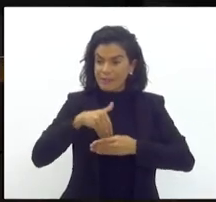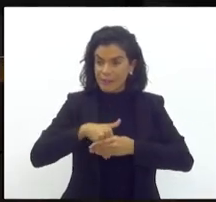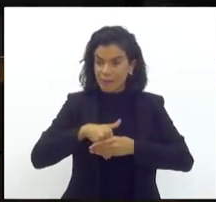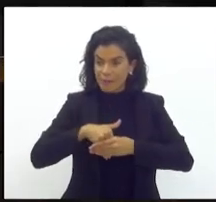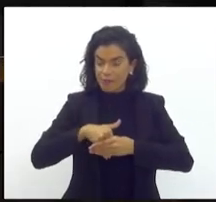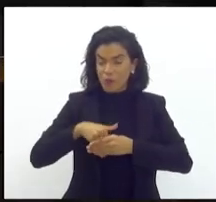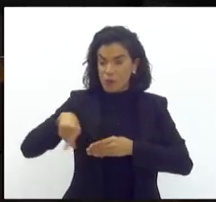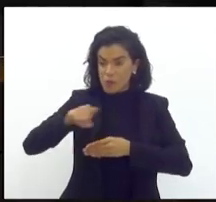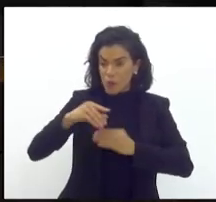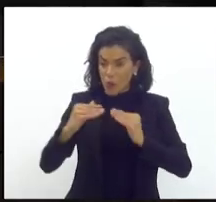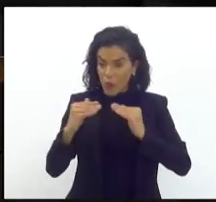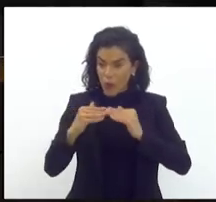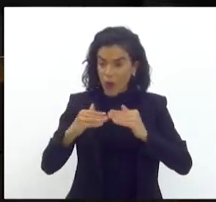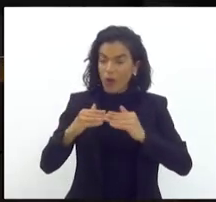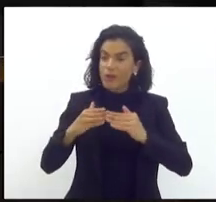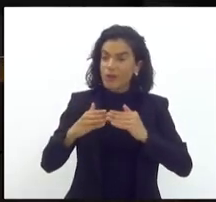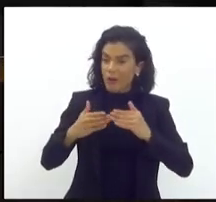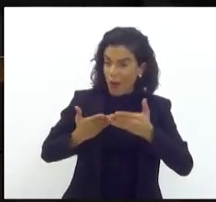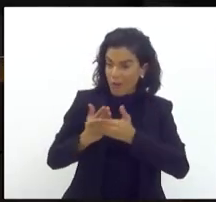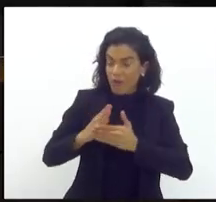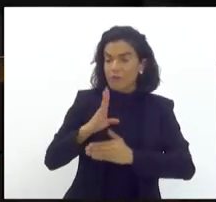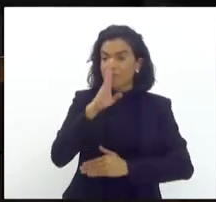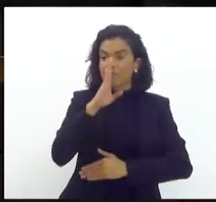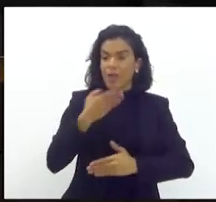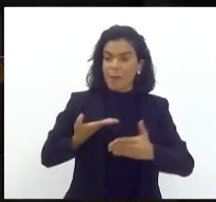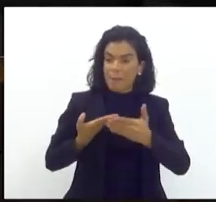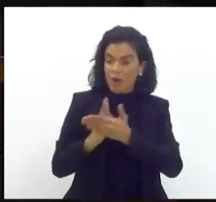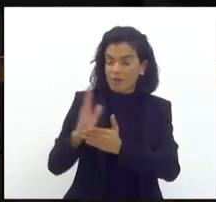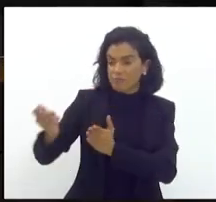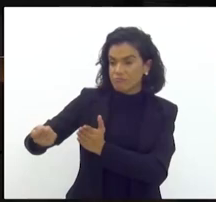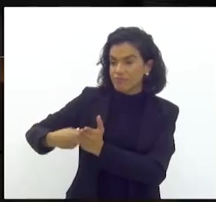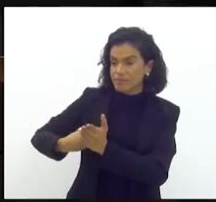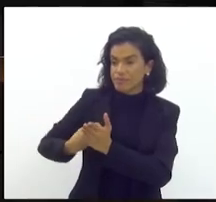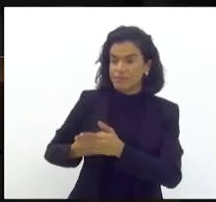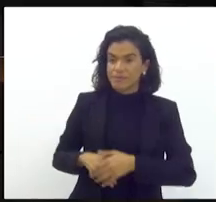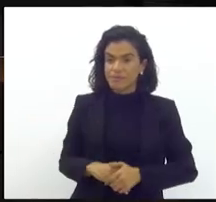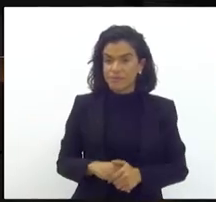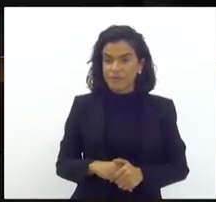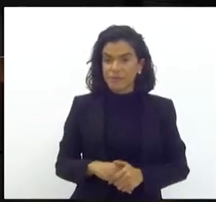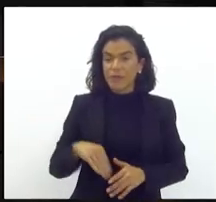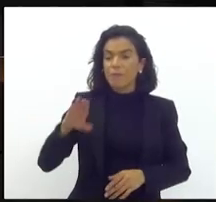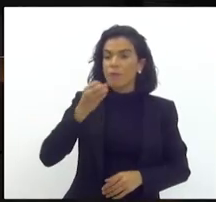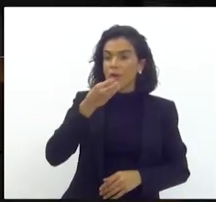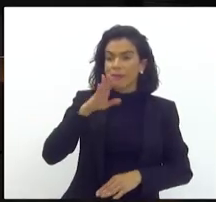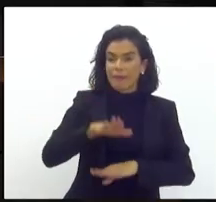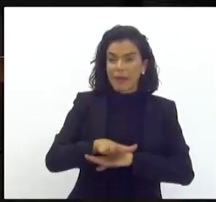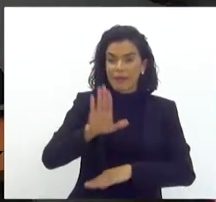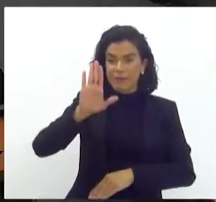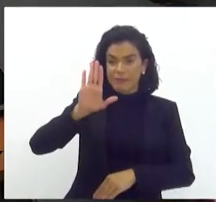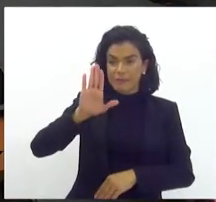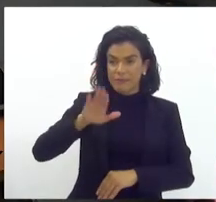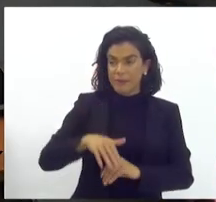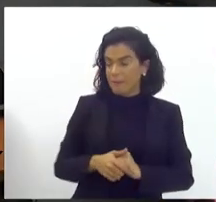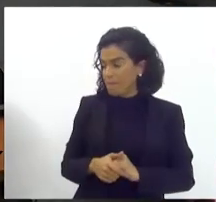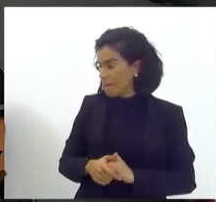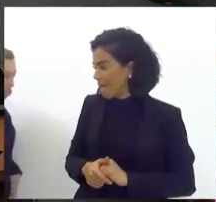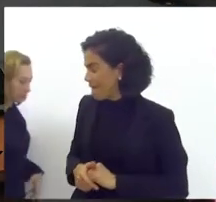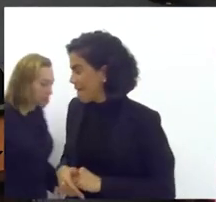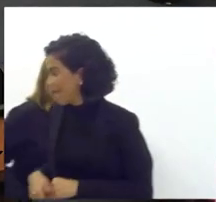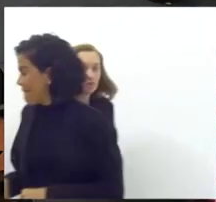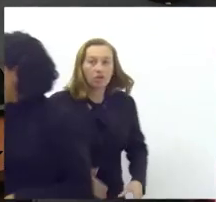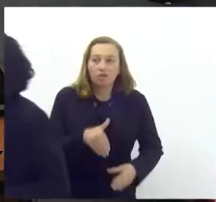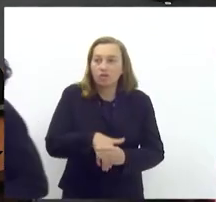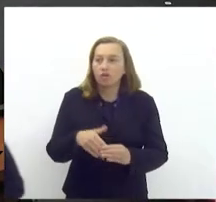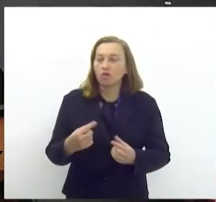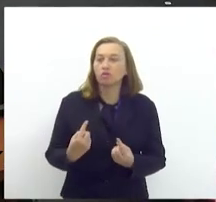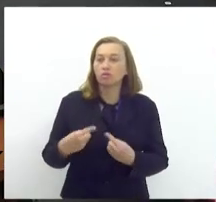senhores que a própria irmã Deus como estão aprovado vai à promulgação Boa tarde senhor presidente encaminhar o voto contrário